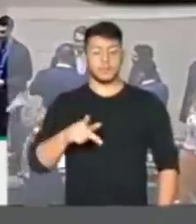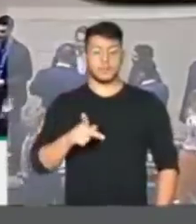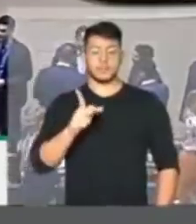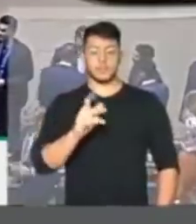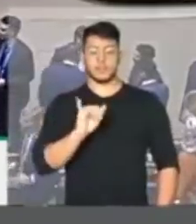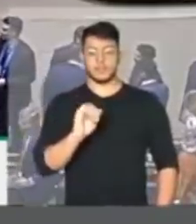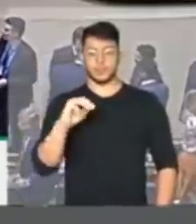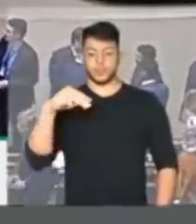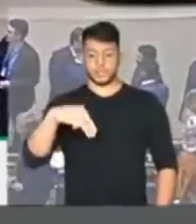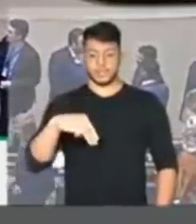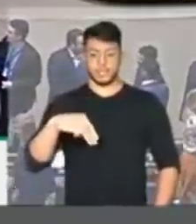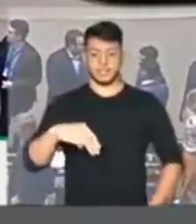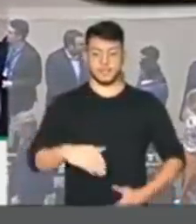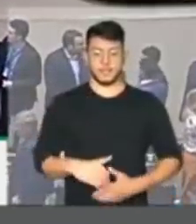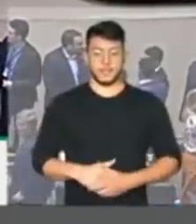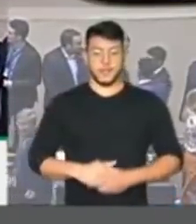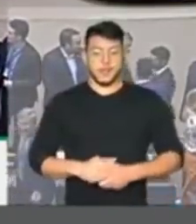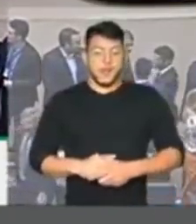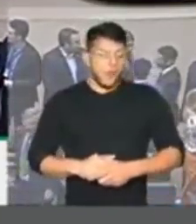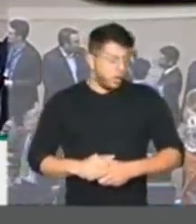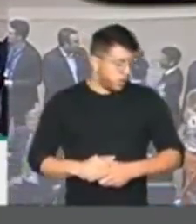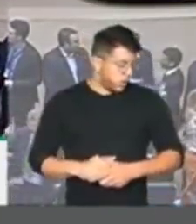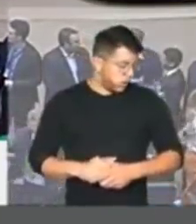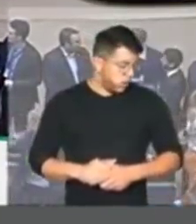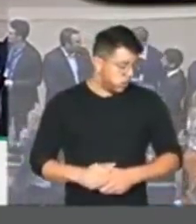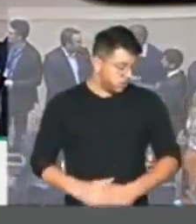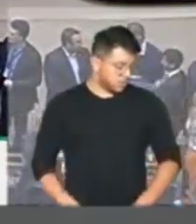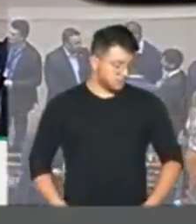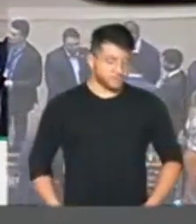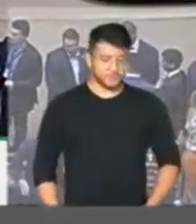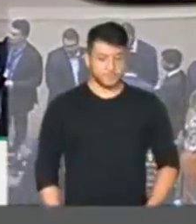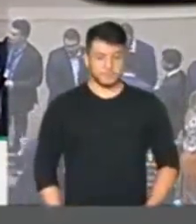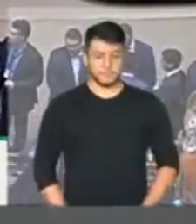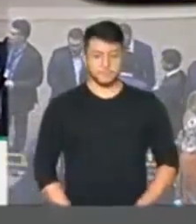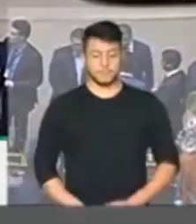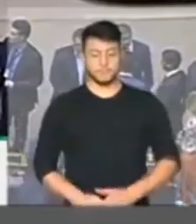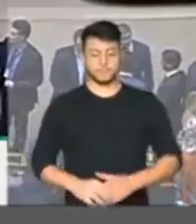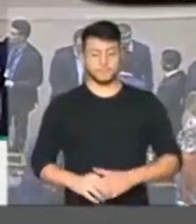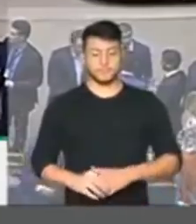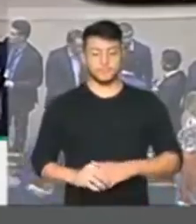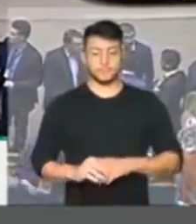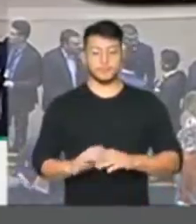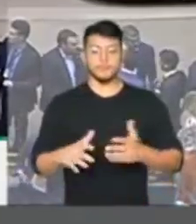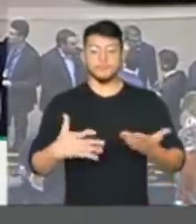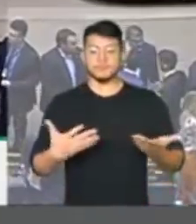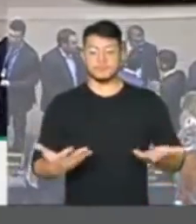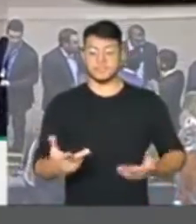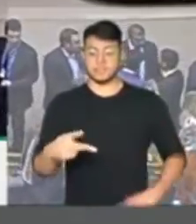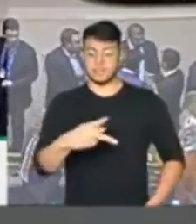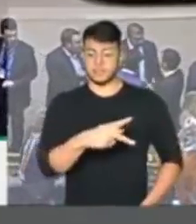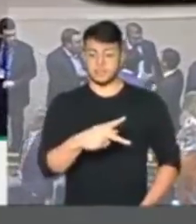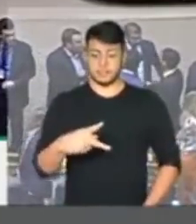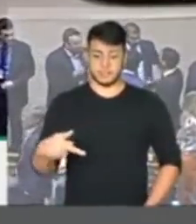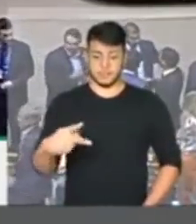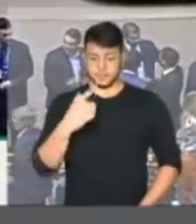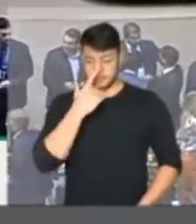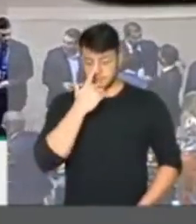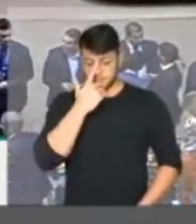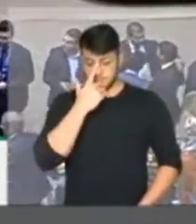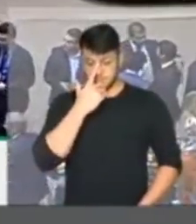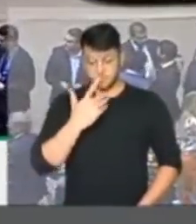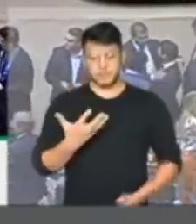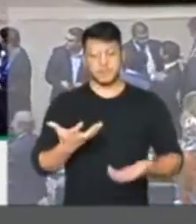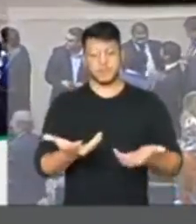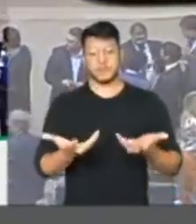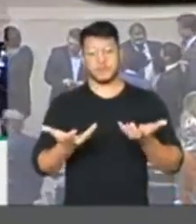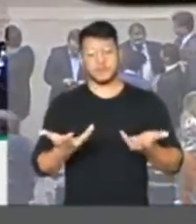Deputada. Deputado Kim Kataguiri, tempo de líder. Senhor presidente, senhores deputados, primeiro agradecer